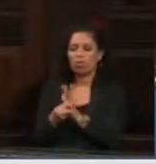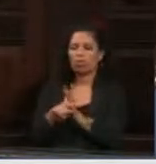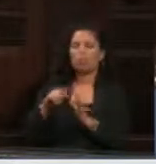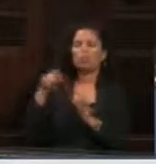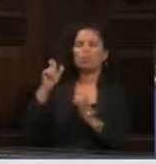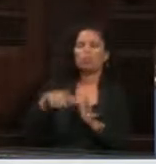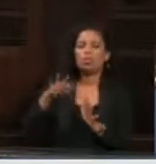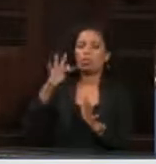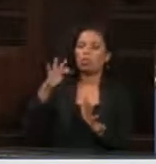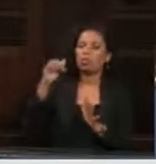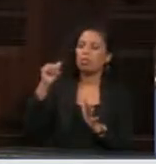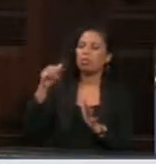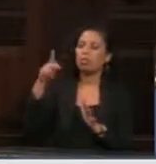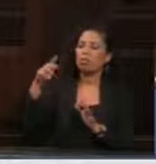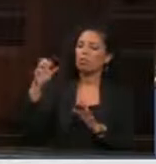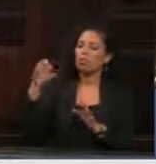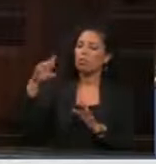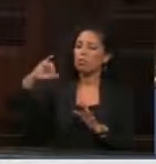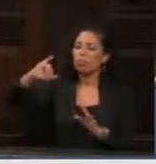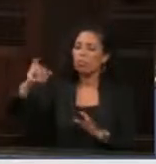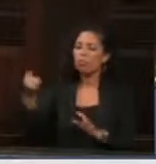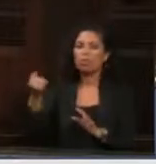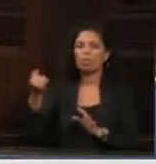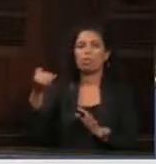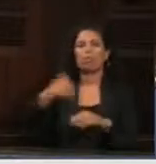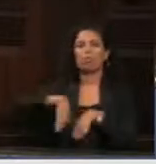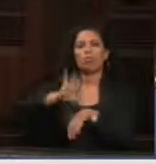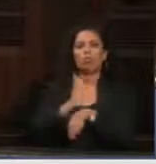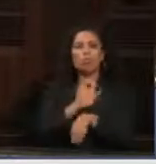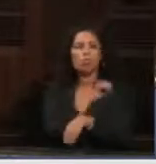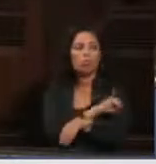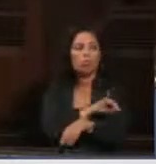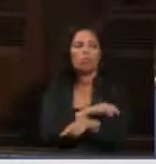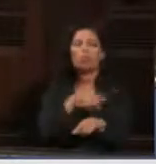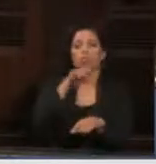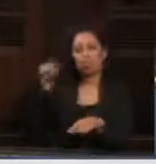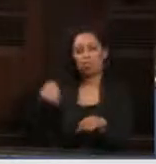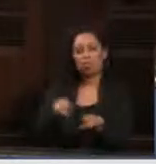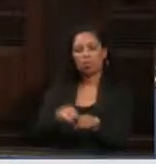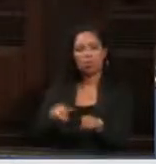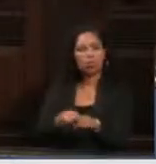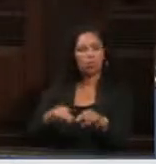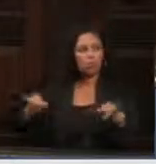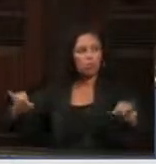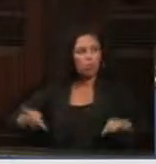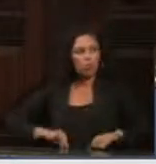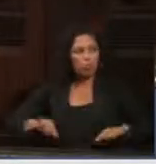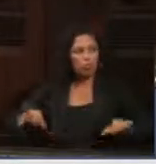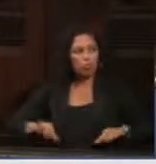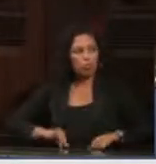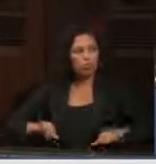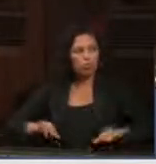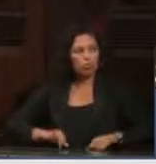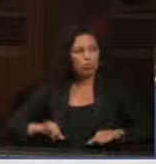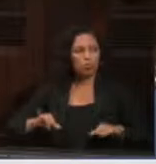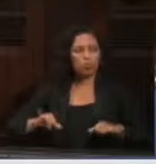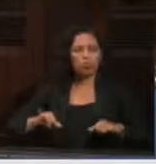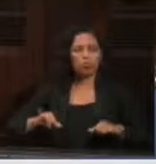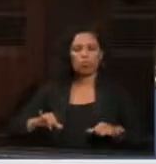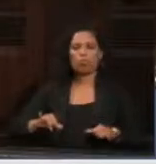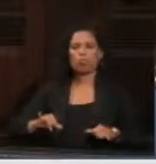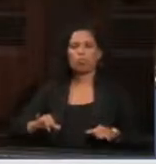fundação carlos chagas de amparo à pesquisa do estado de janeiro ela também que sofreu é um violento ataque